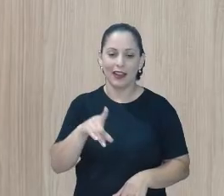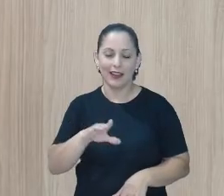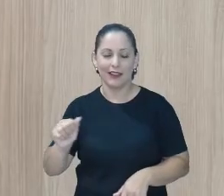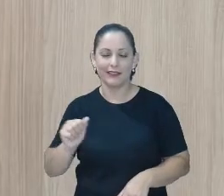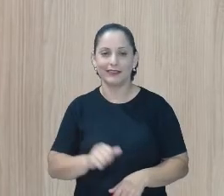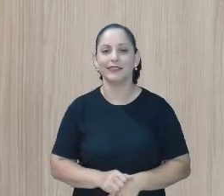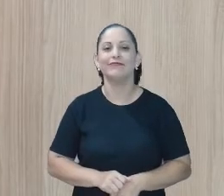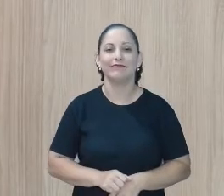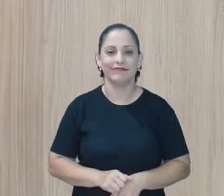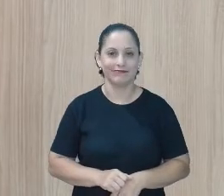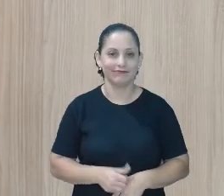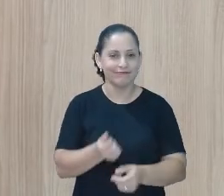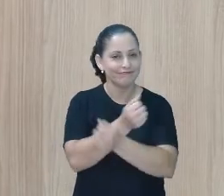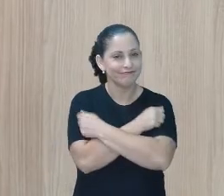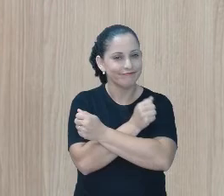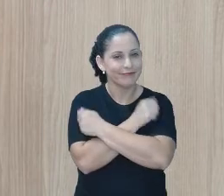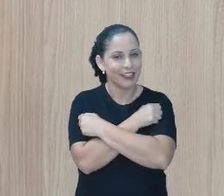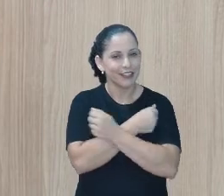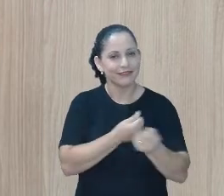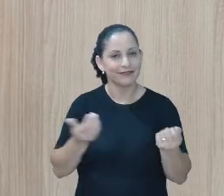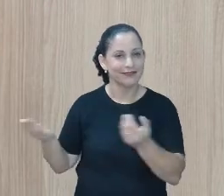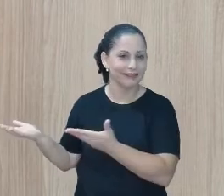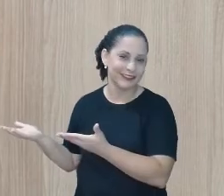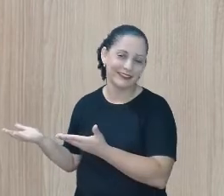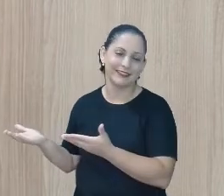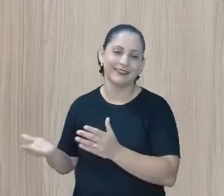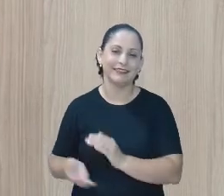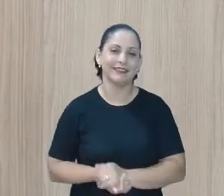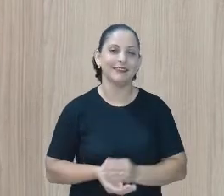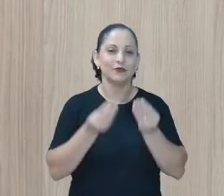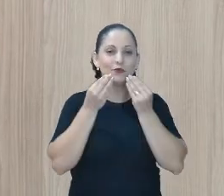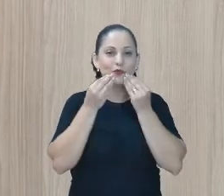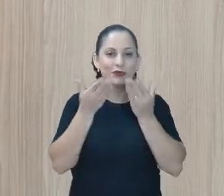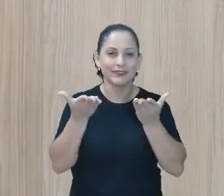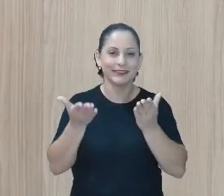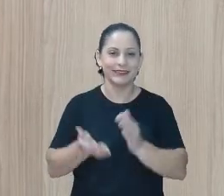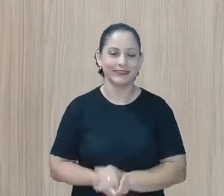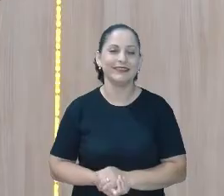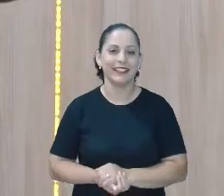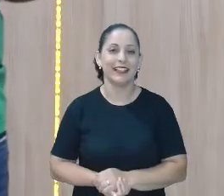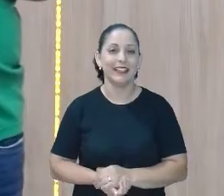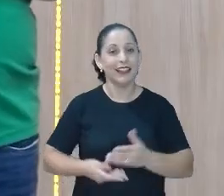grande abraço aí, faz teu nome aí, tchau, tchau para os nossos Beijo, pessoal. alunos.